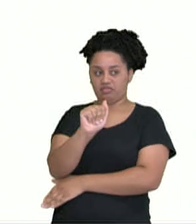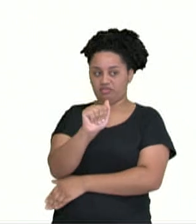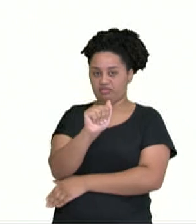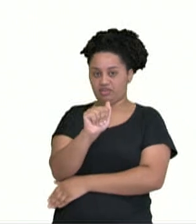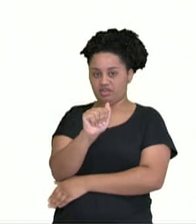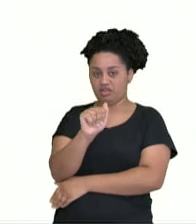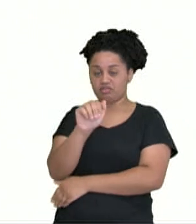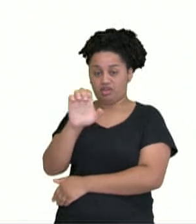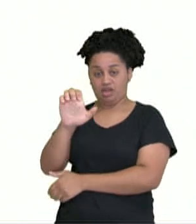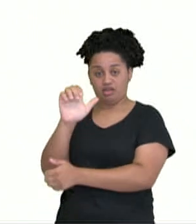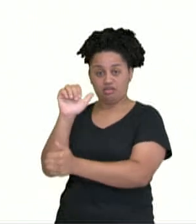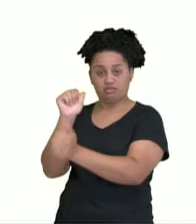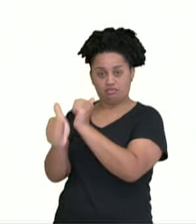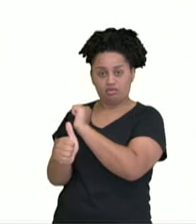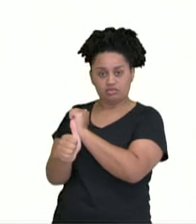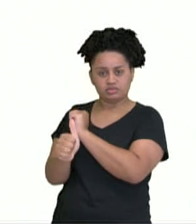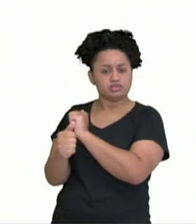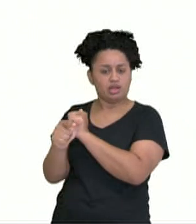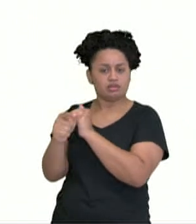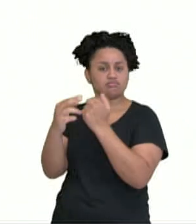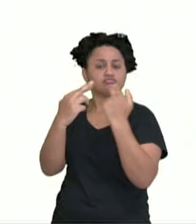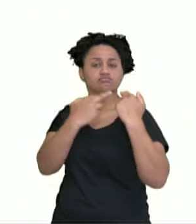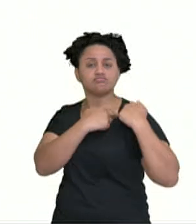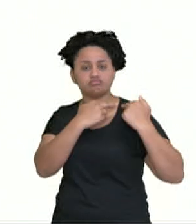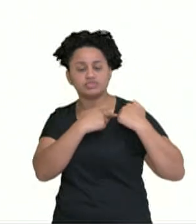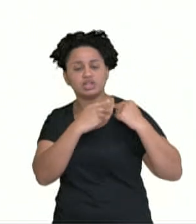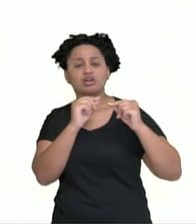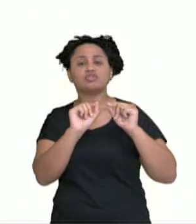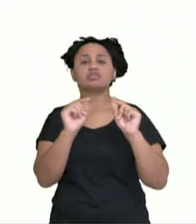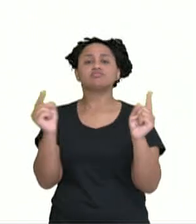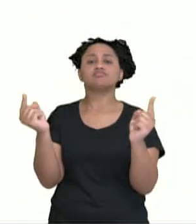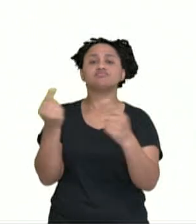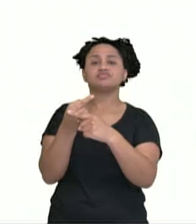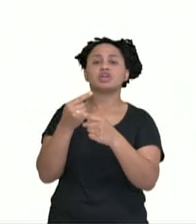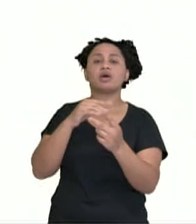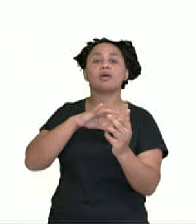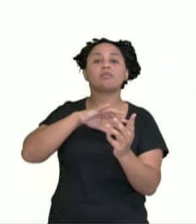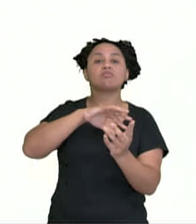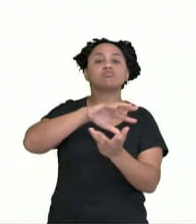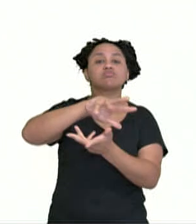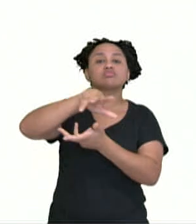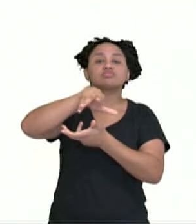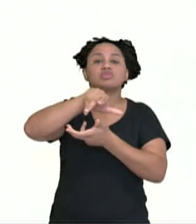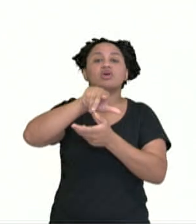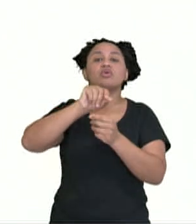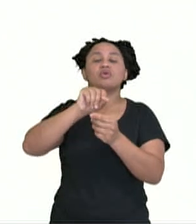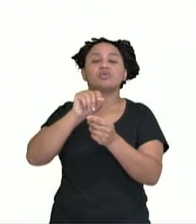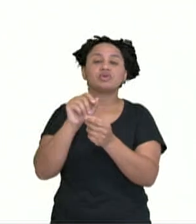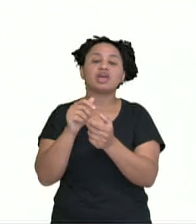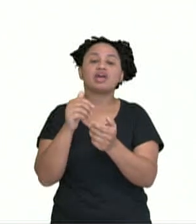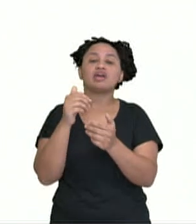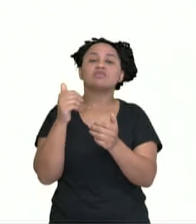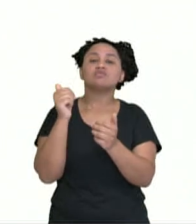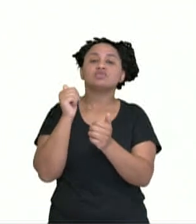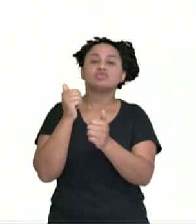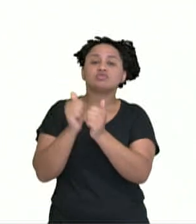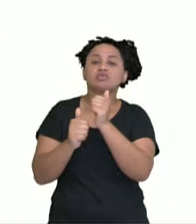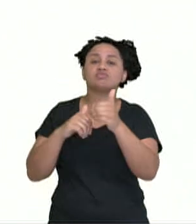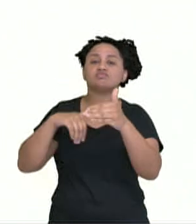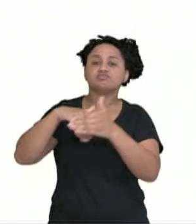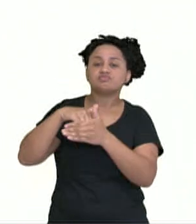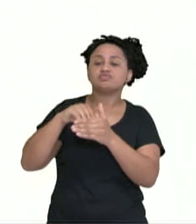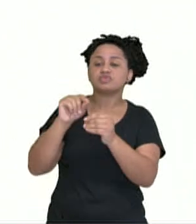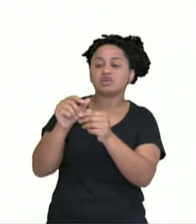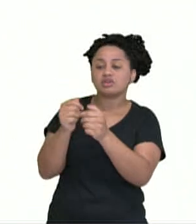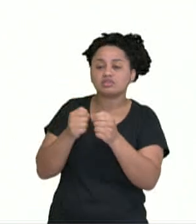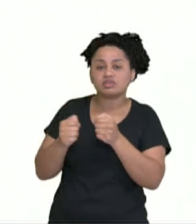né, responsável por organizar o torneio mundial de futebol eletrônico, né, exatamente aquele